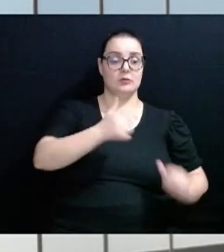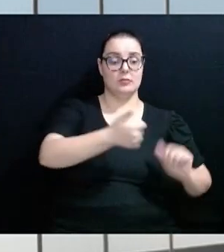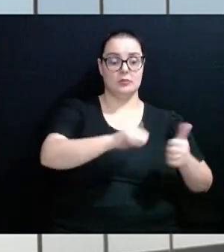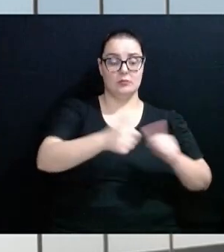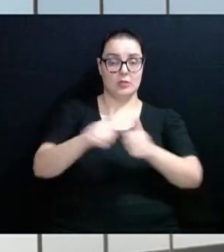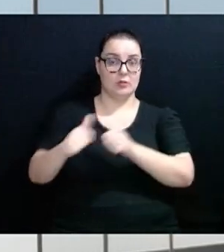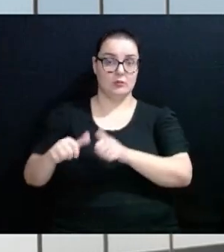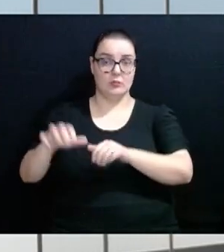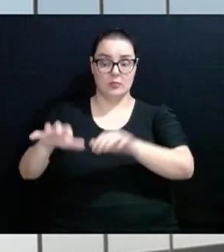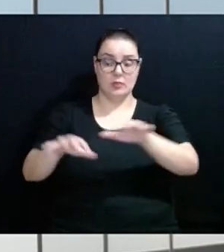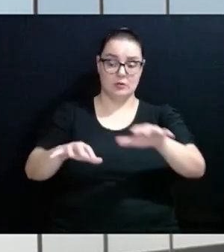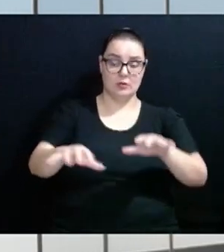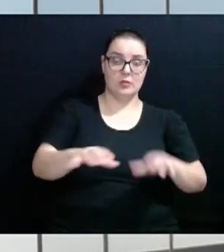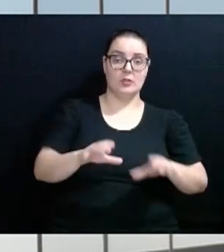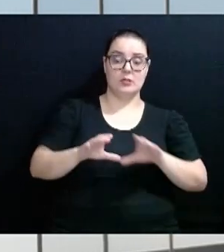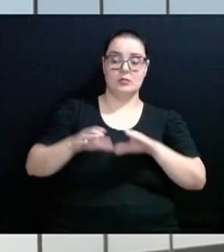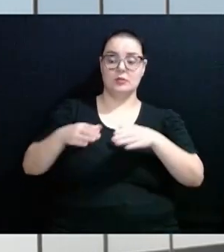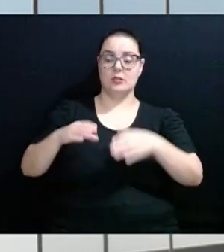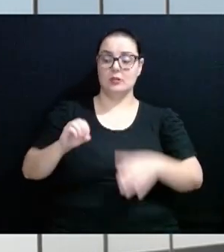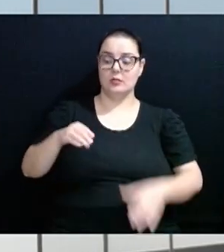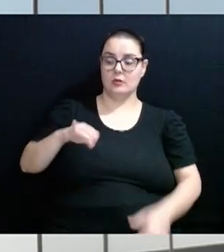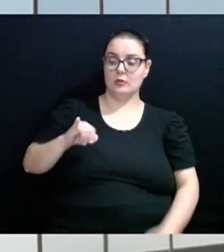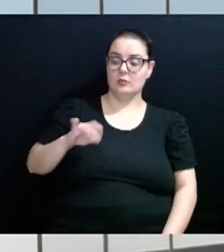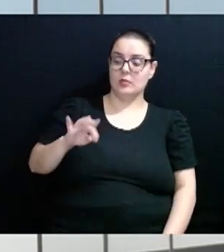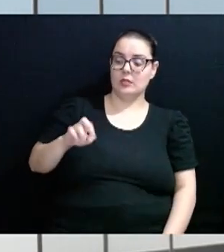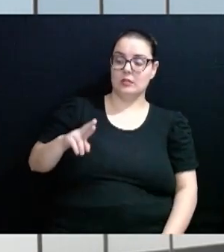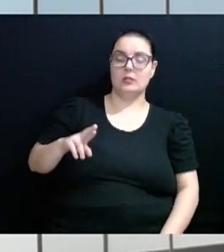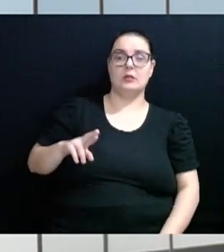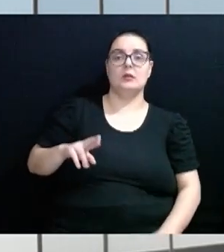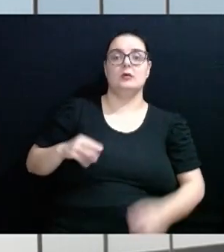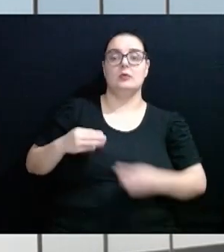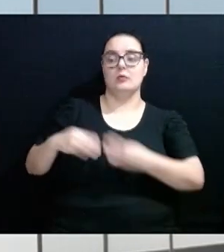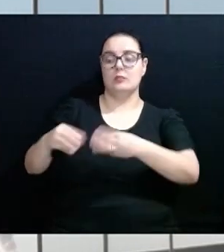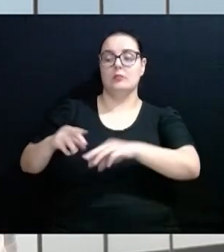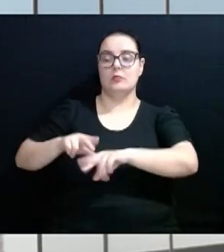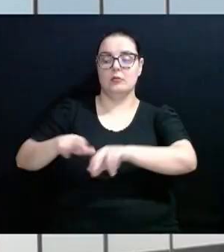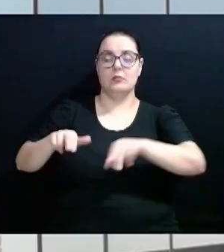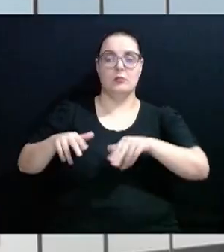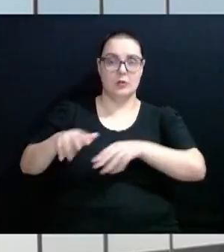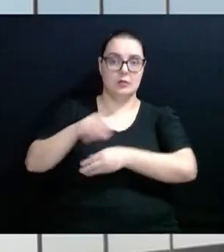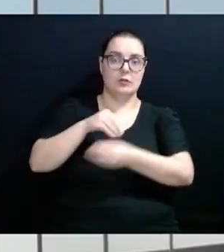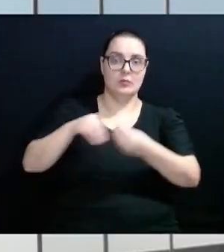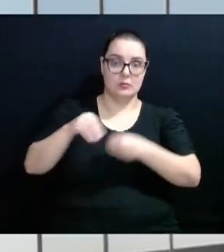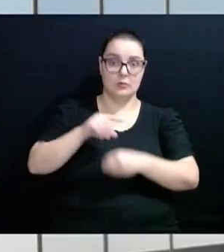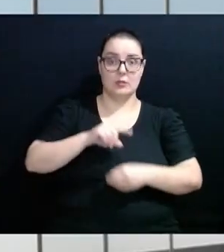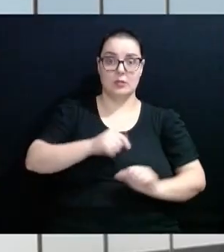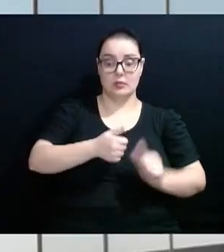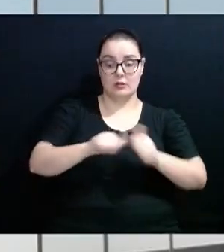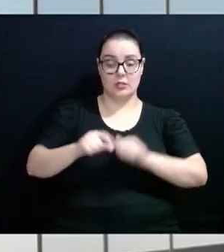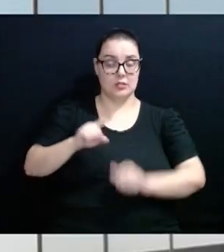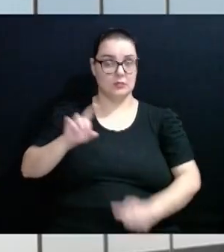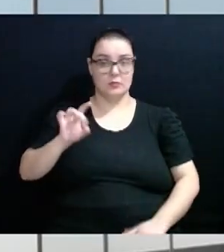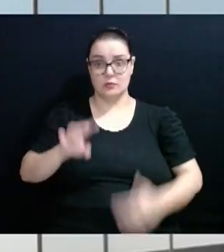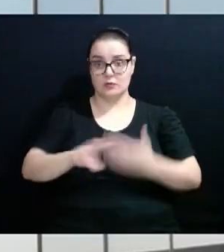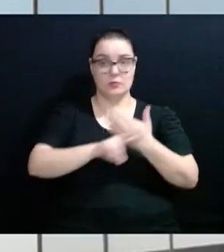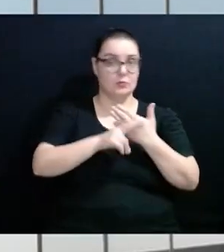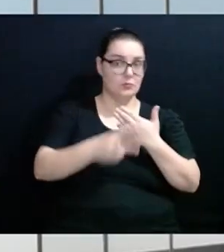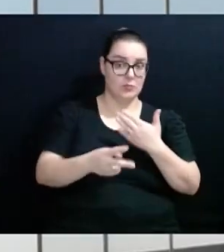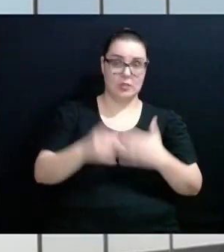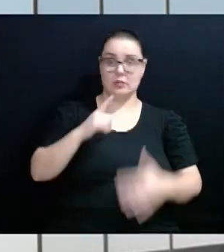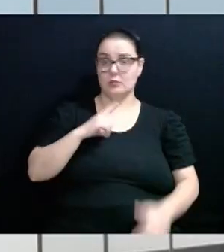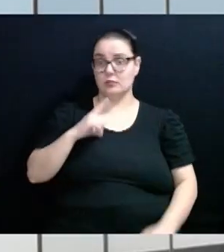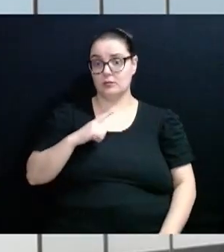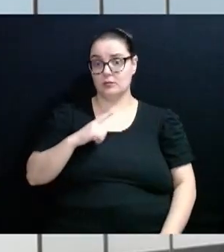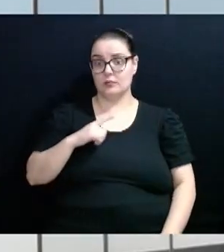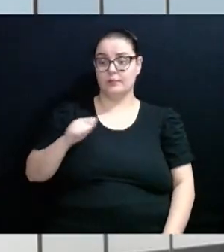esse comitê interministerial avalia não apenas o impacto que terá no agressor, que